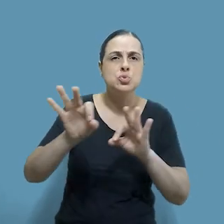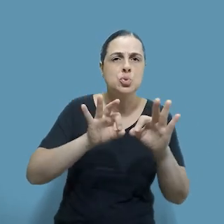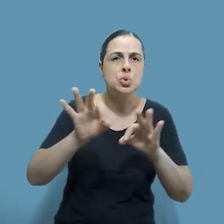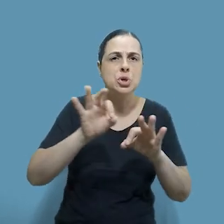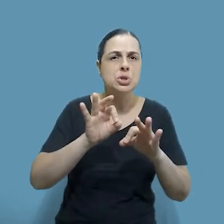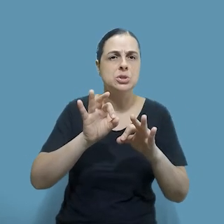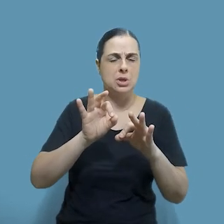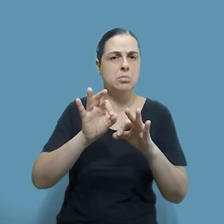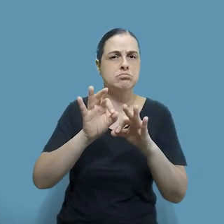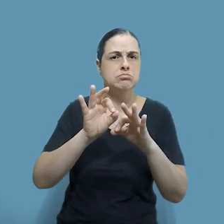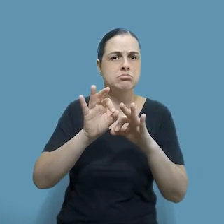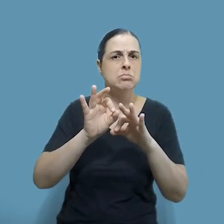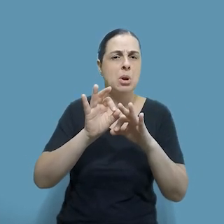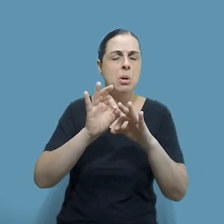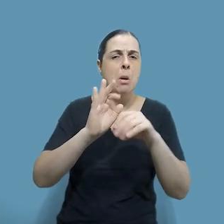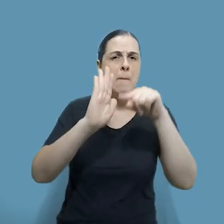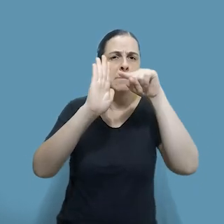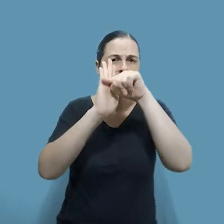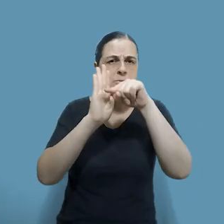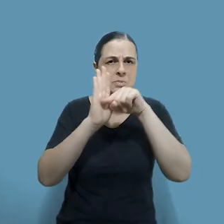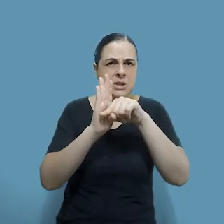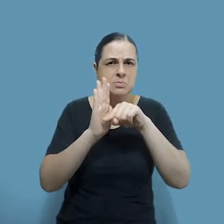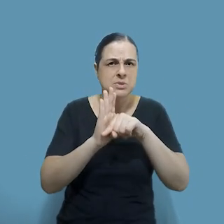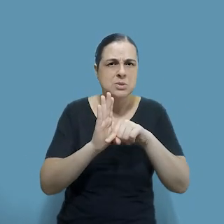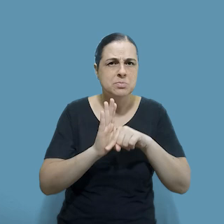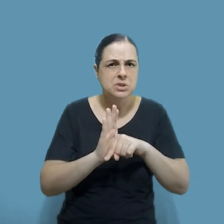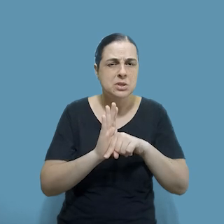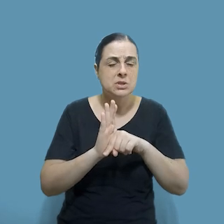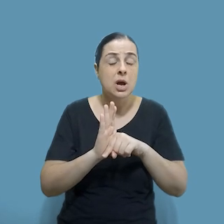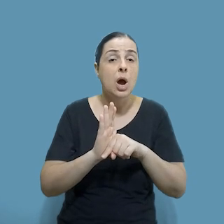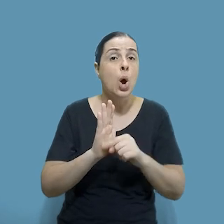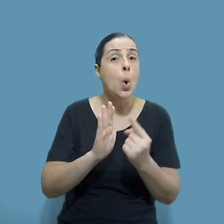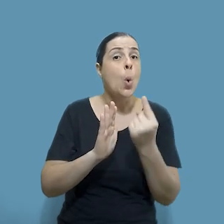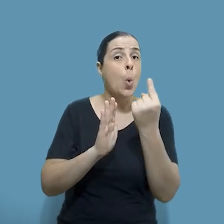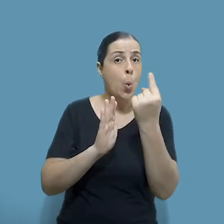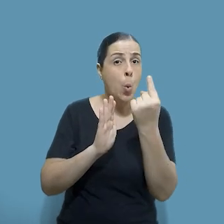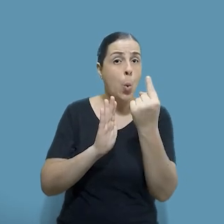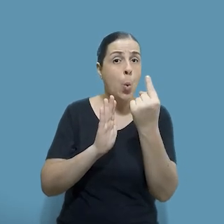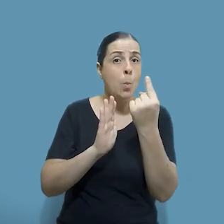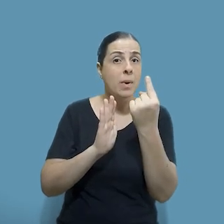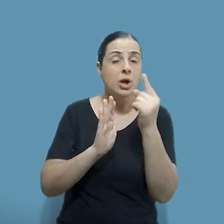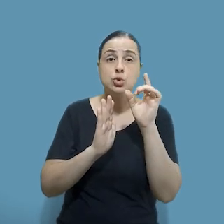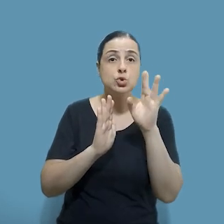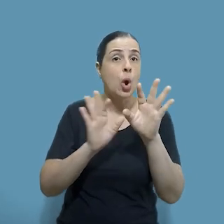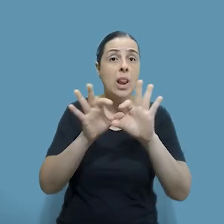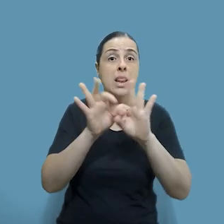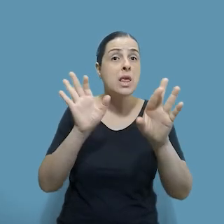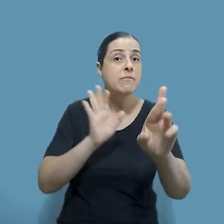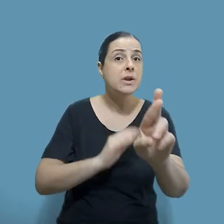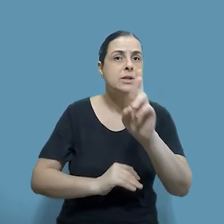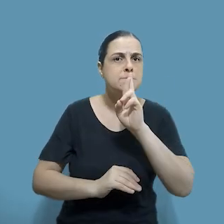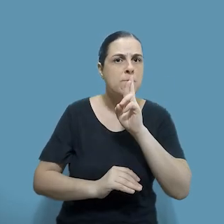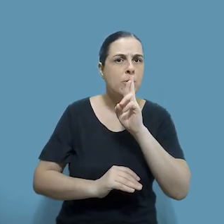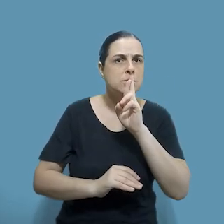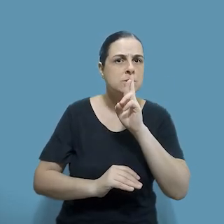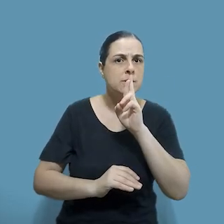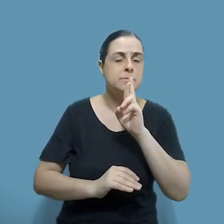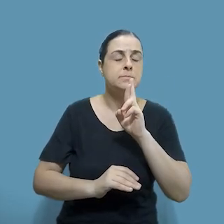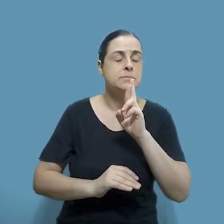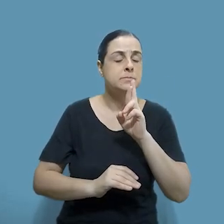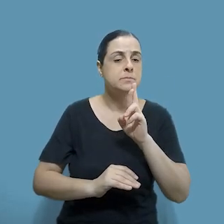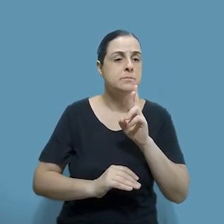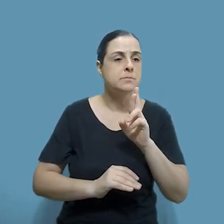perguntas fechadas, só uma pergunta aberta, que era uma pergunta super importante, que era: por que você acha que